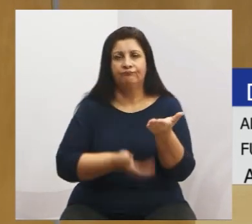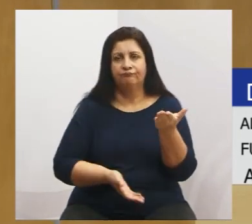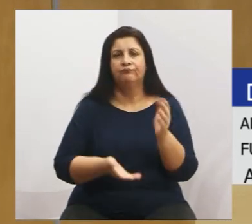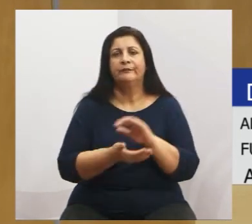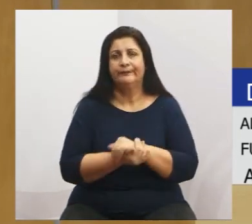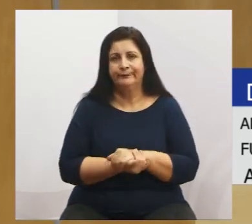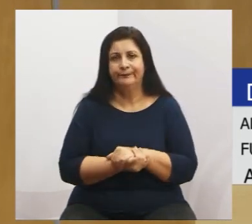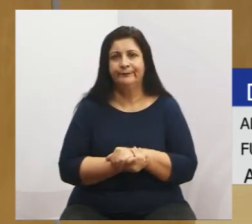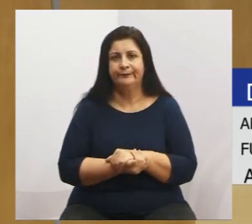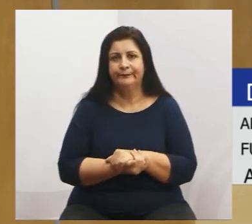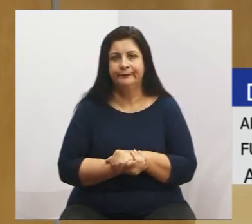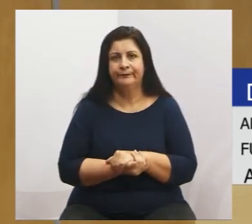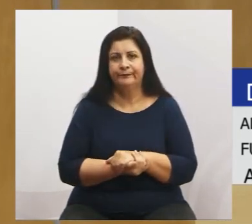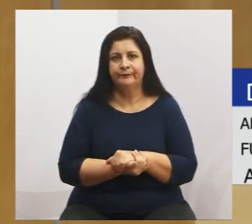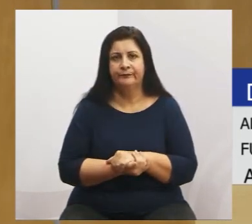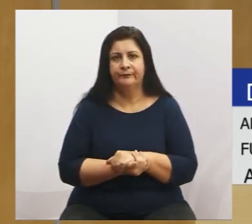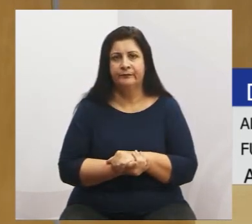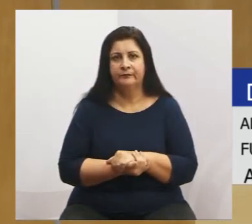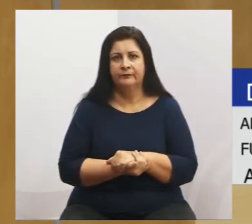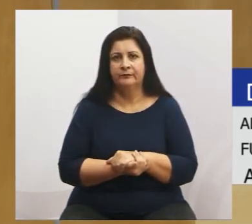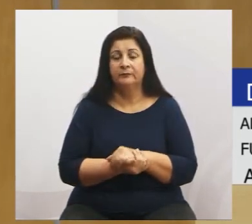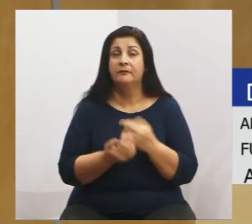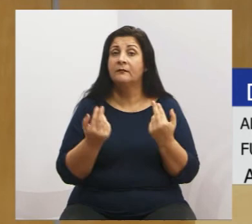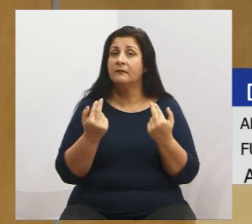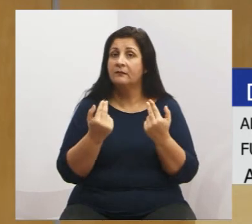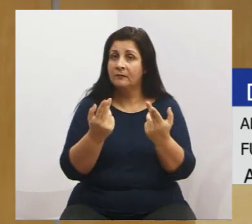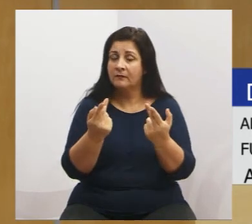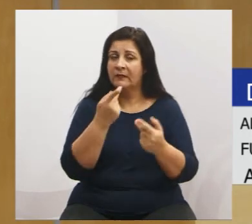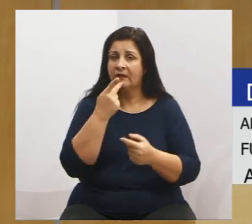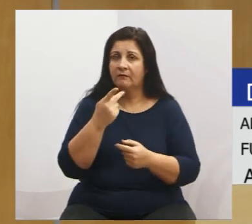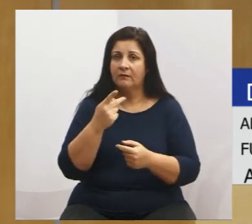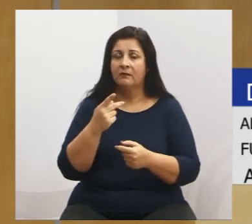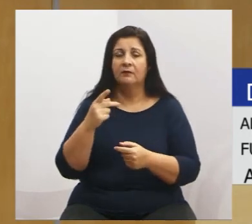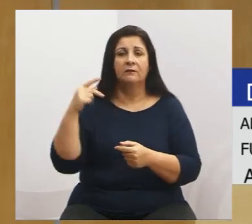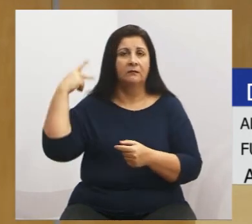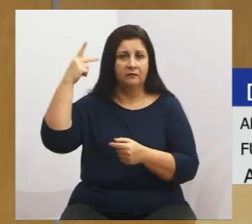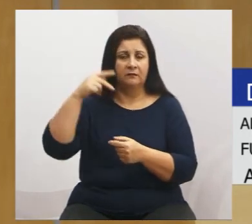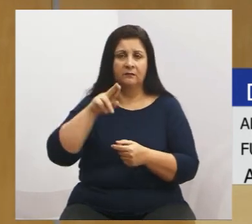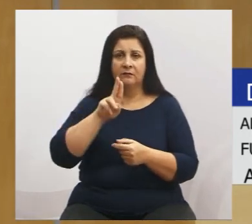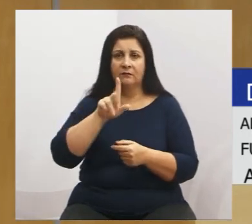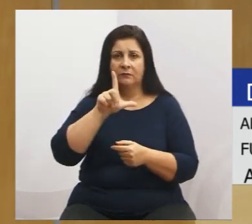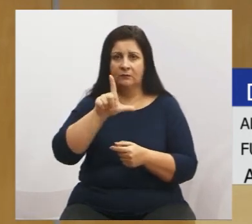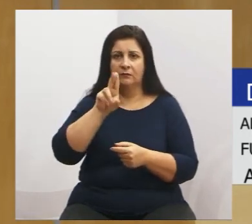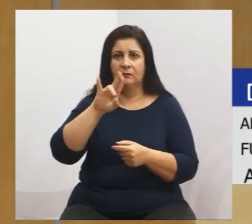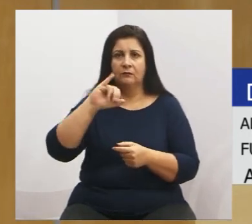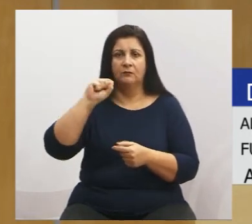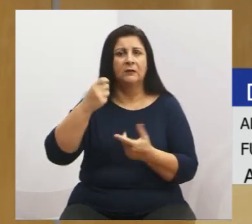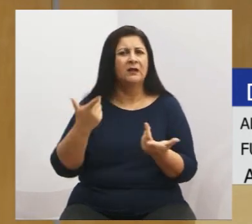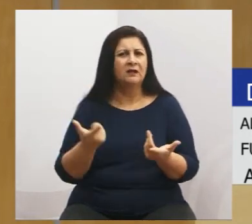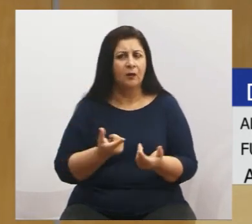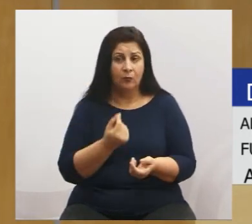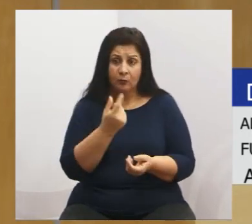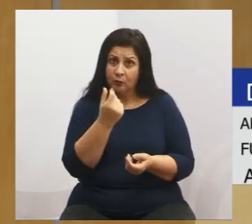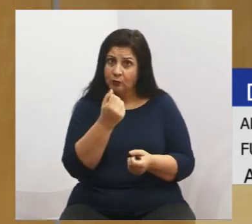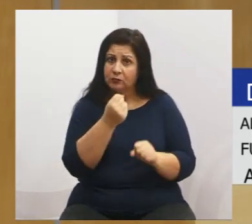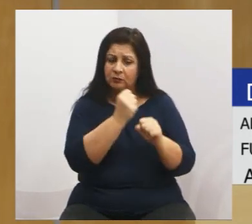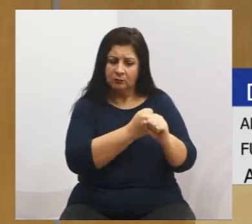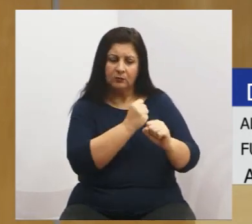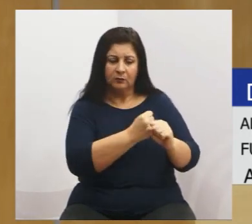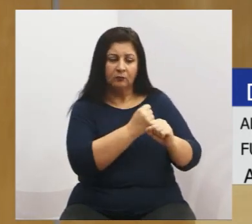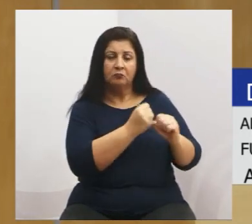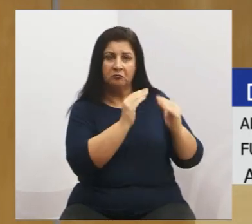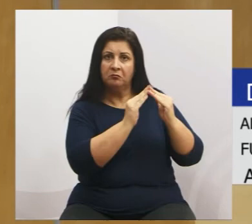da nossa cidade. Como disse aí o vereador Luiz Flávio, quanto custa a construção de uma